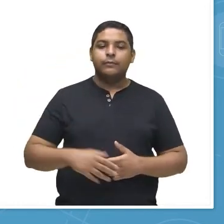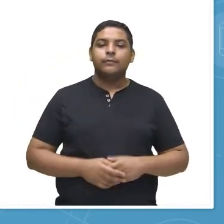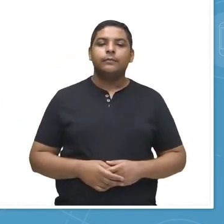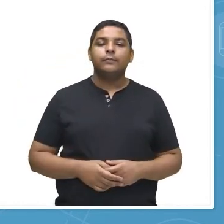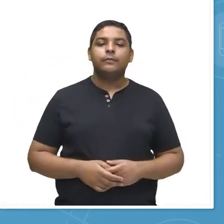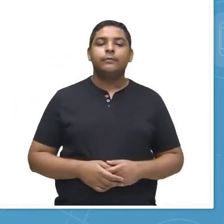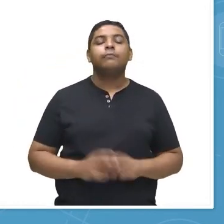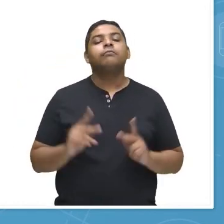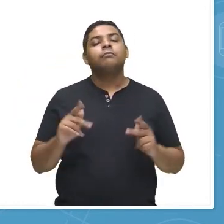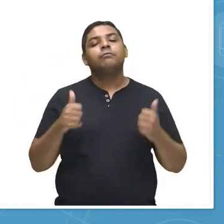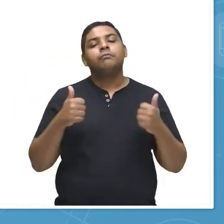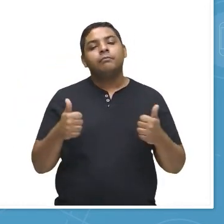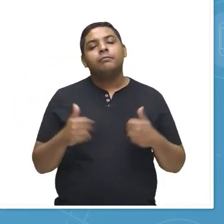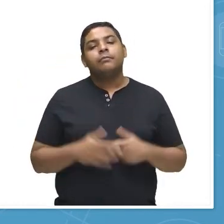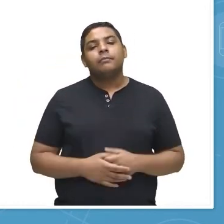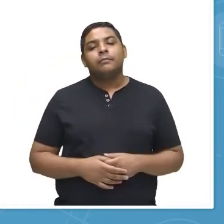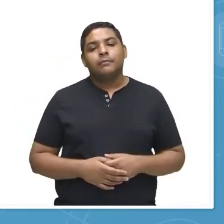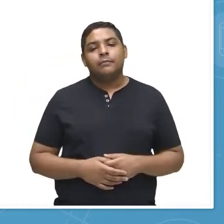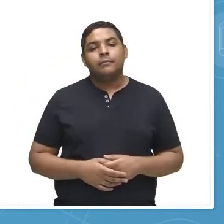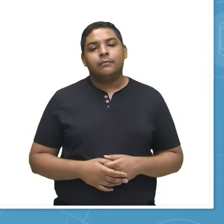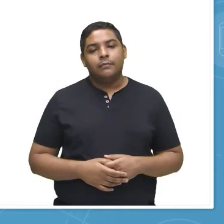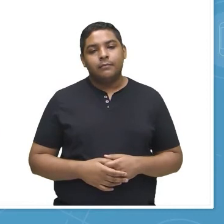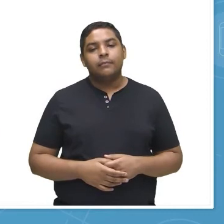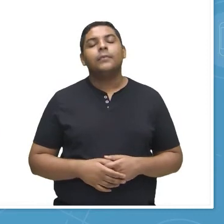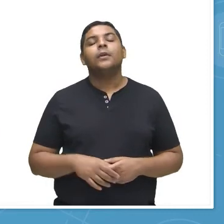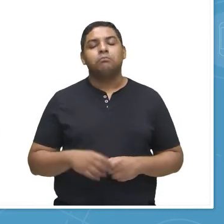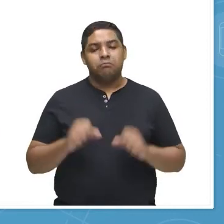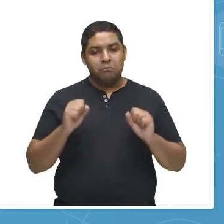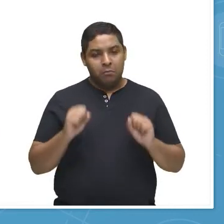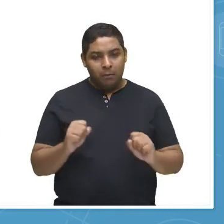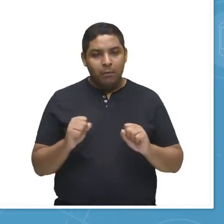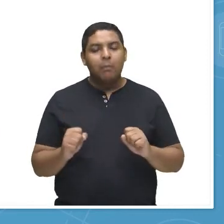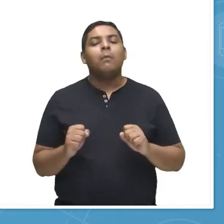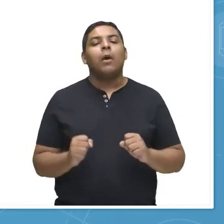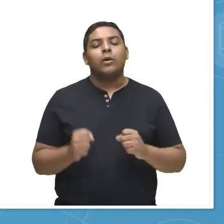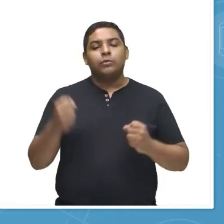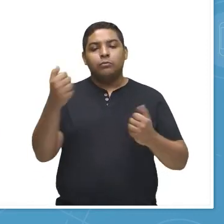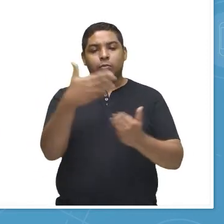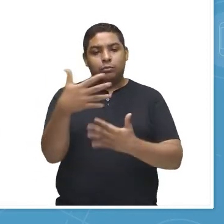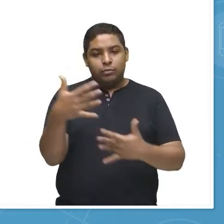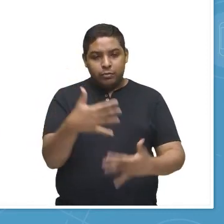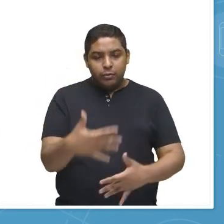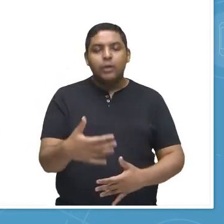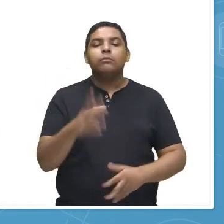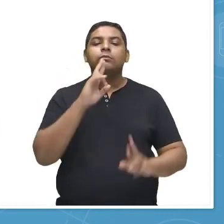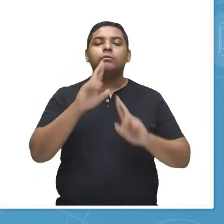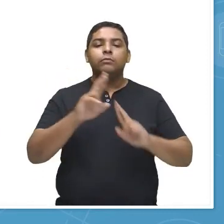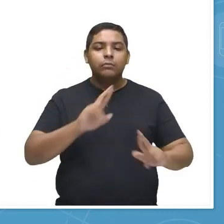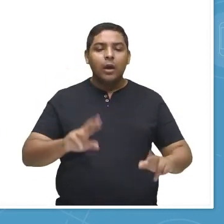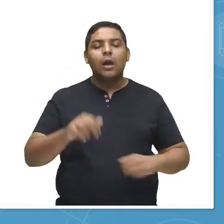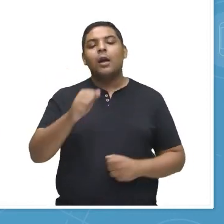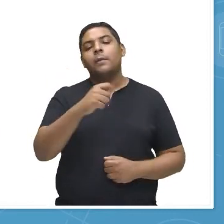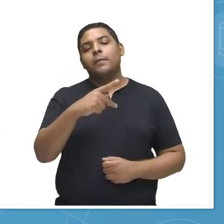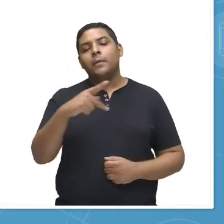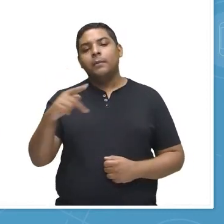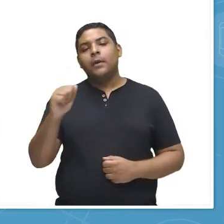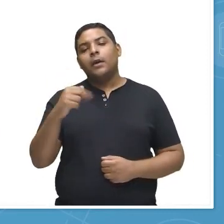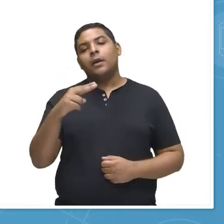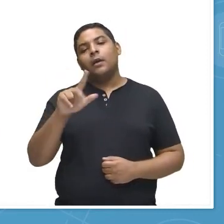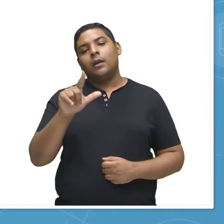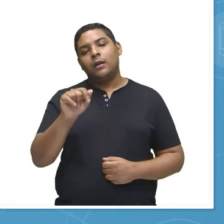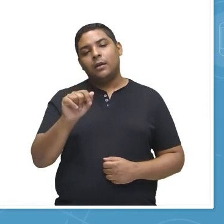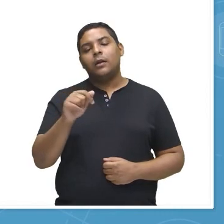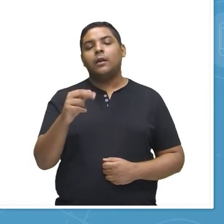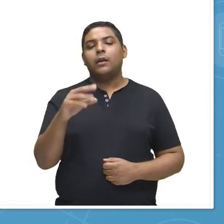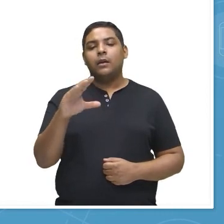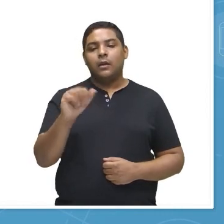Ok, então essas foram as nossas participações de hoje. Você pode participar conosco aí pelo aplicativo do Aula em Casa. Lembrando que você não está sozinho,